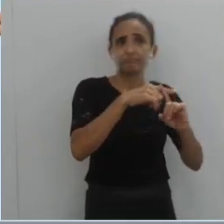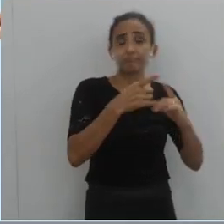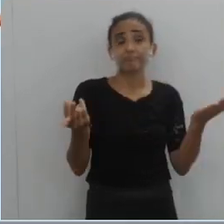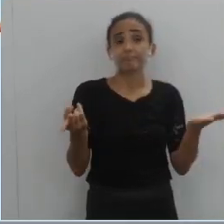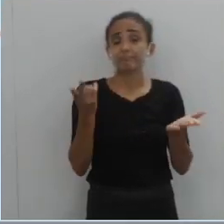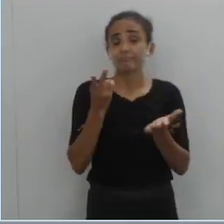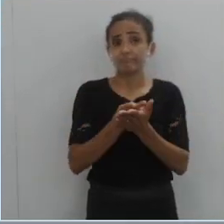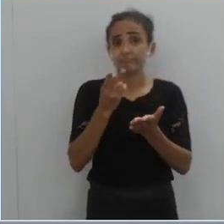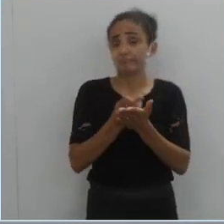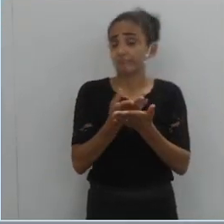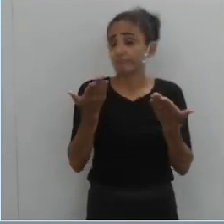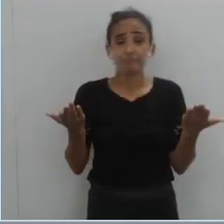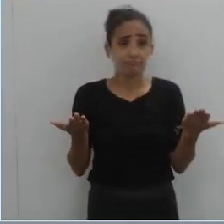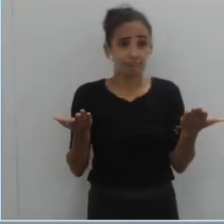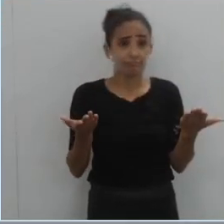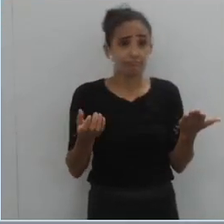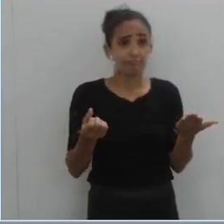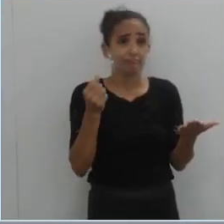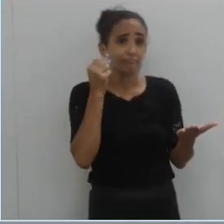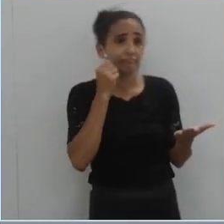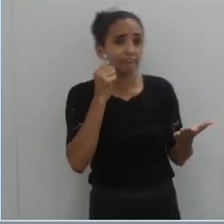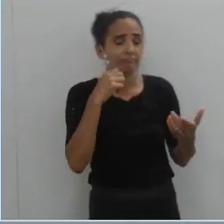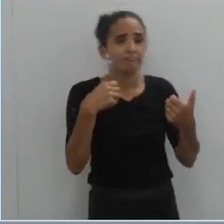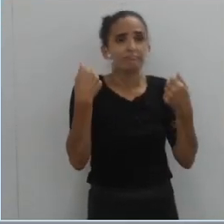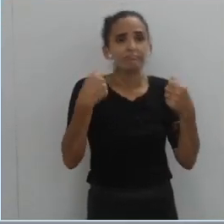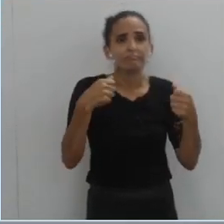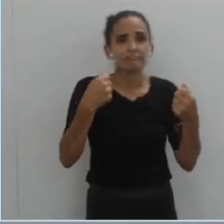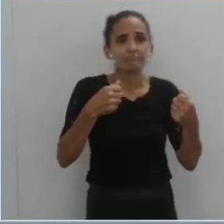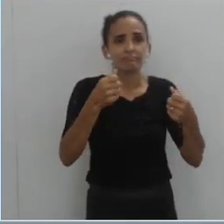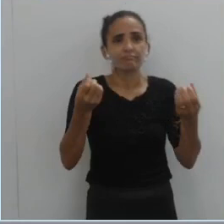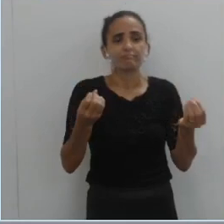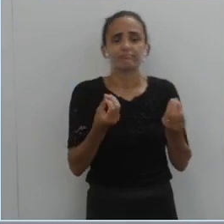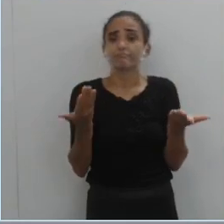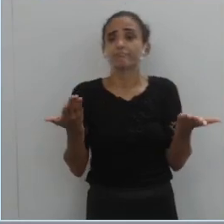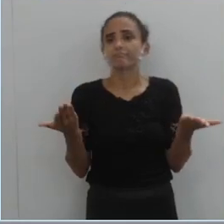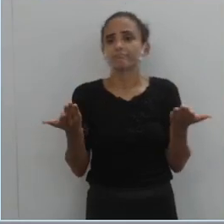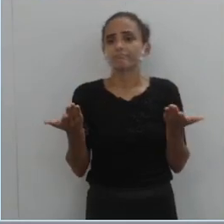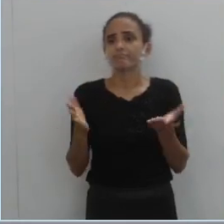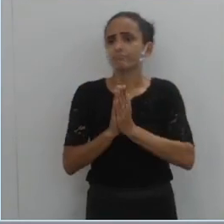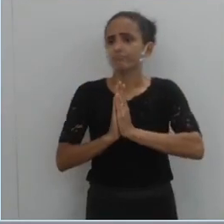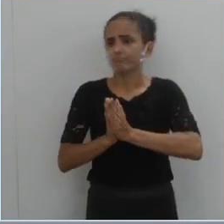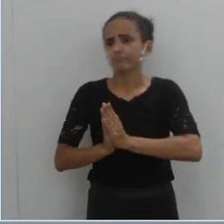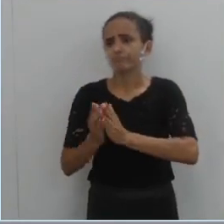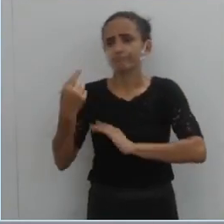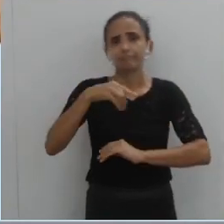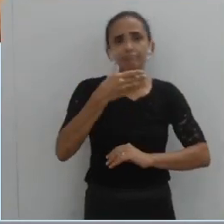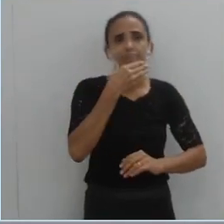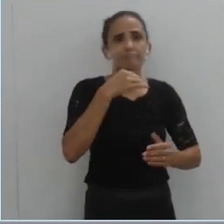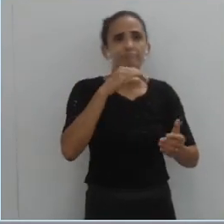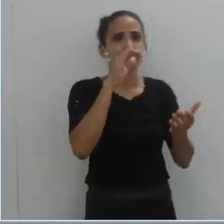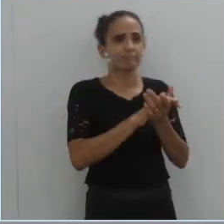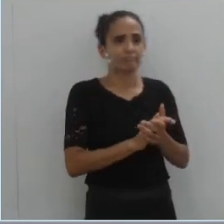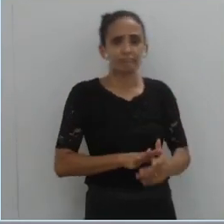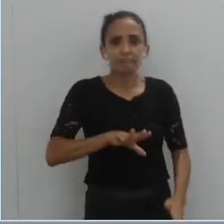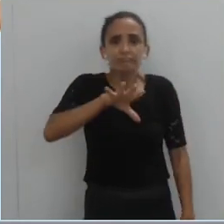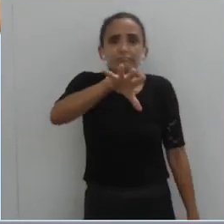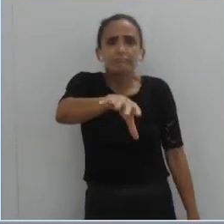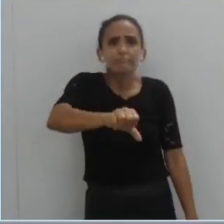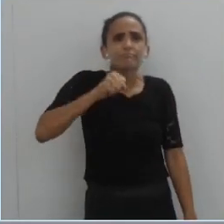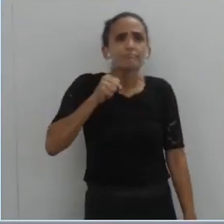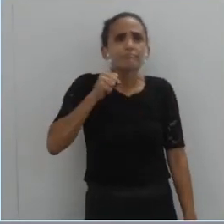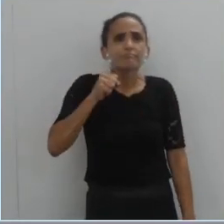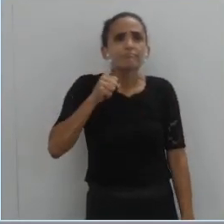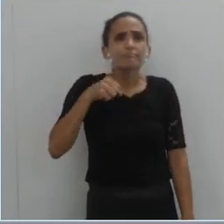se fosse sem autorização, o marido podia buscá-la à força e tirar